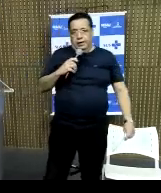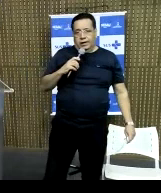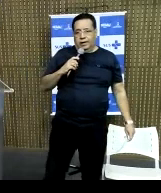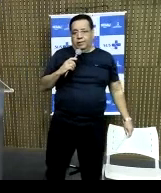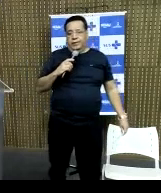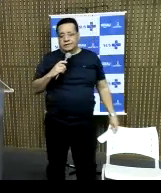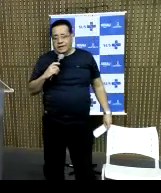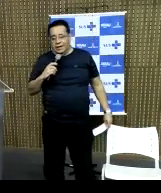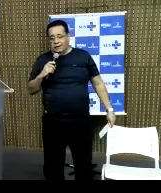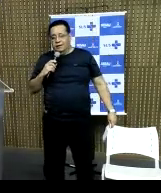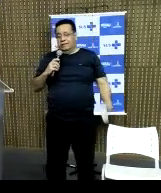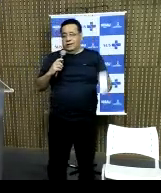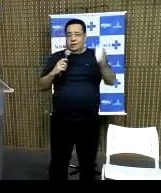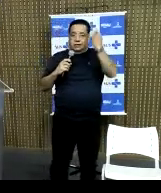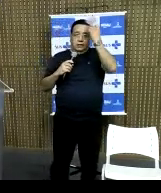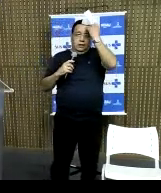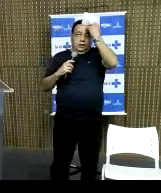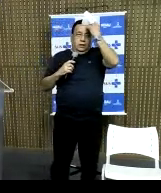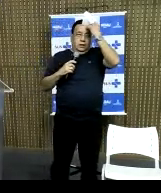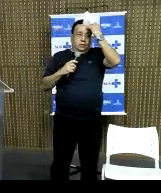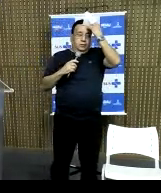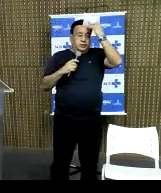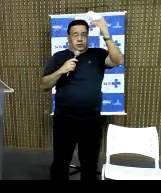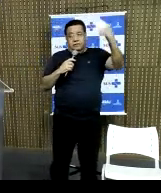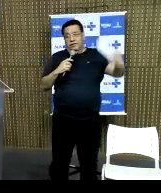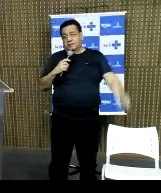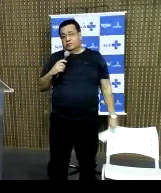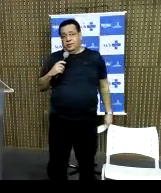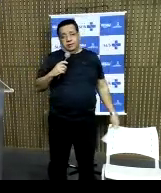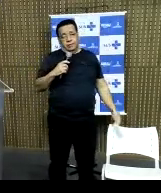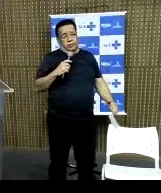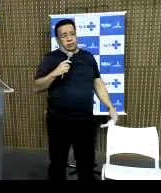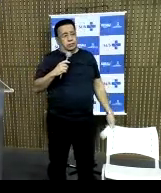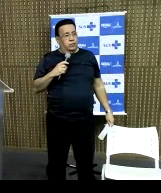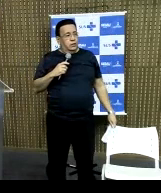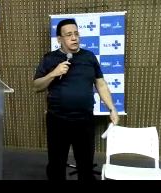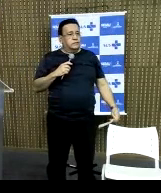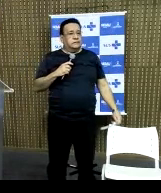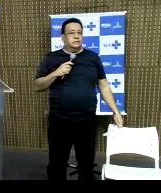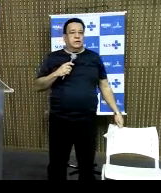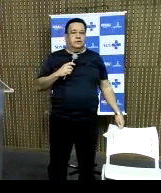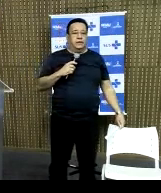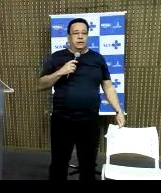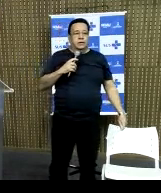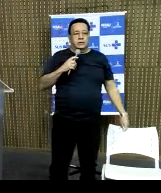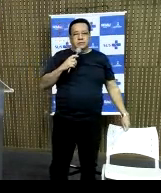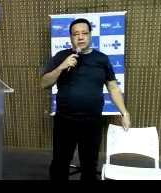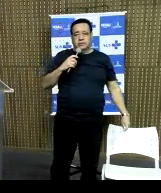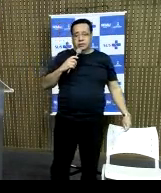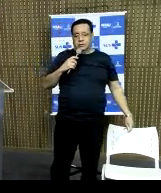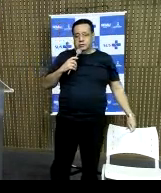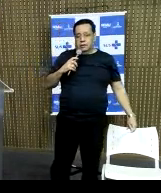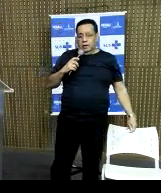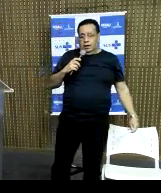Bem, para encerrar aqui, né, pedindo mais uma vez desculpa aí, que é o ocorrido, né, enfim, são